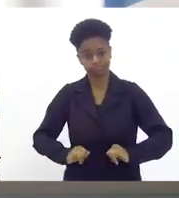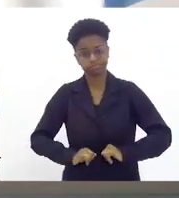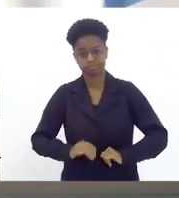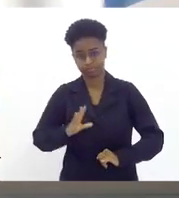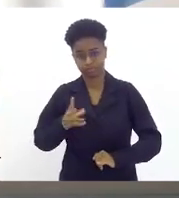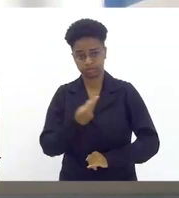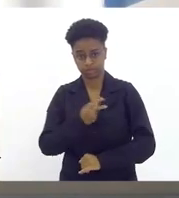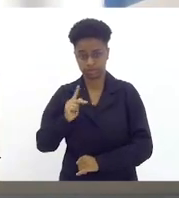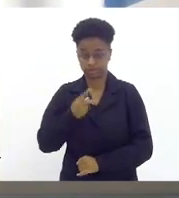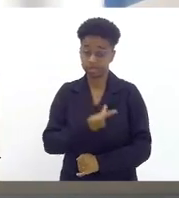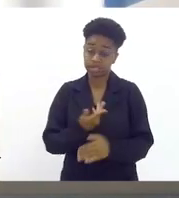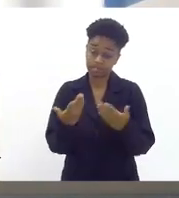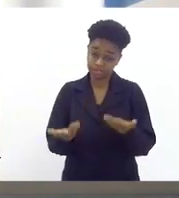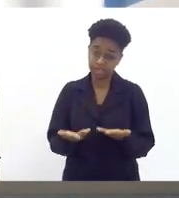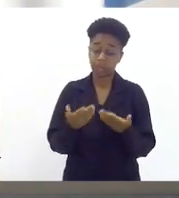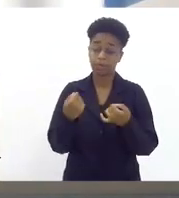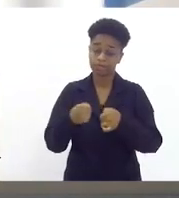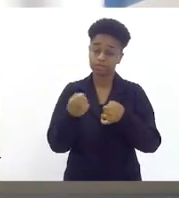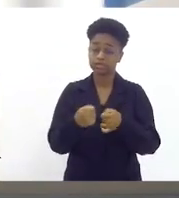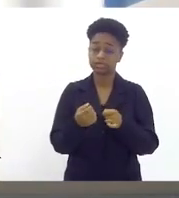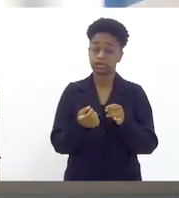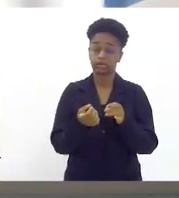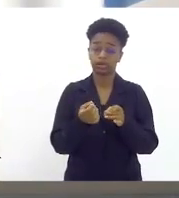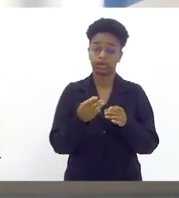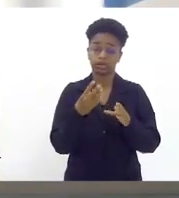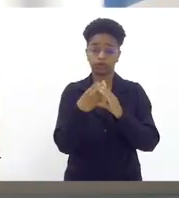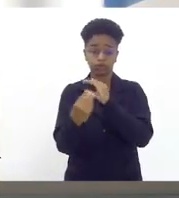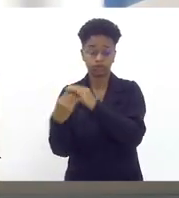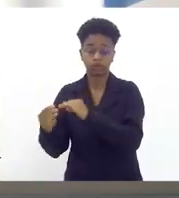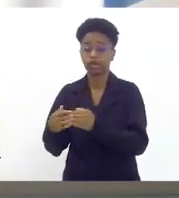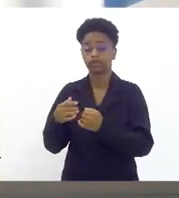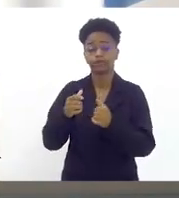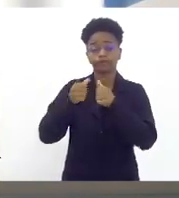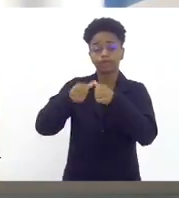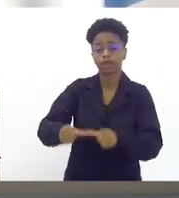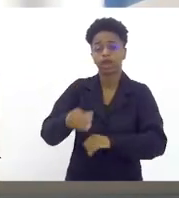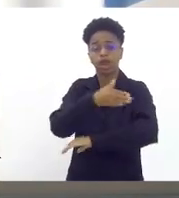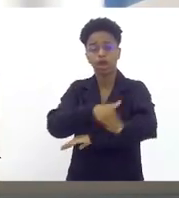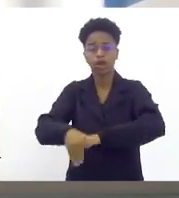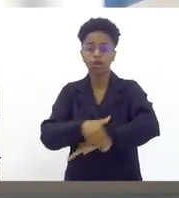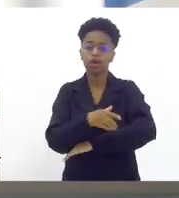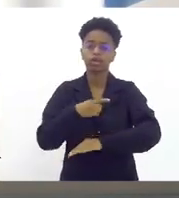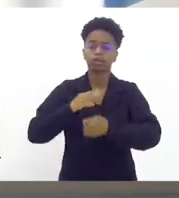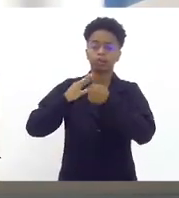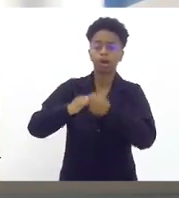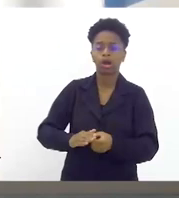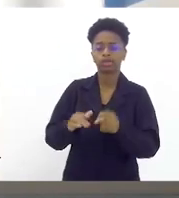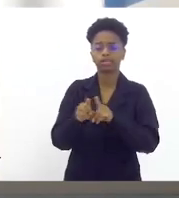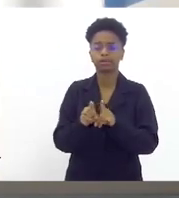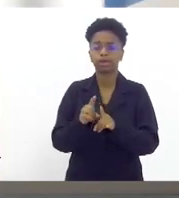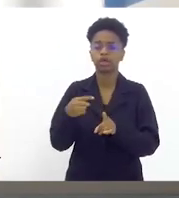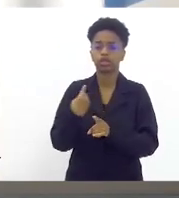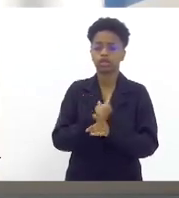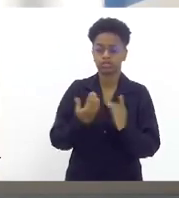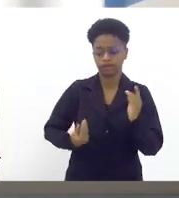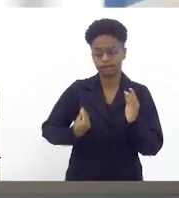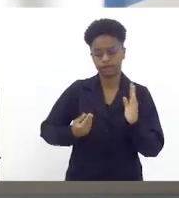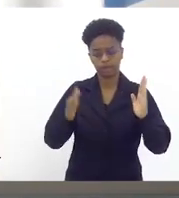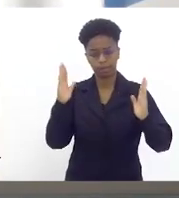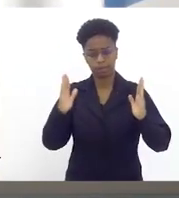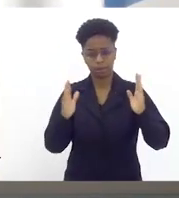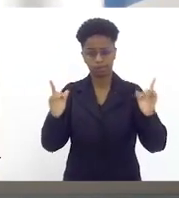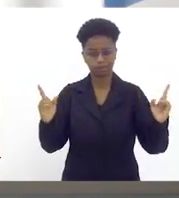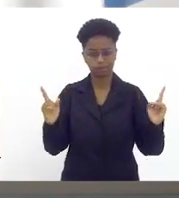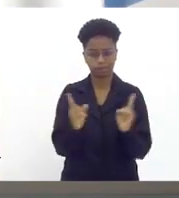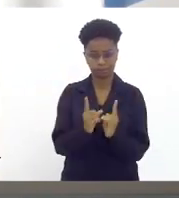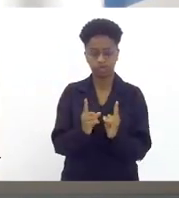Não resta nada mais que as ruas, a marginalização, a precarização, que vão diminuindo a nossa expectativa de vida a longo prazo e